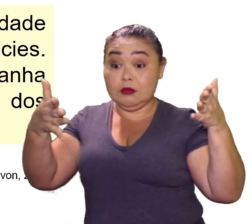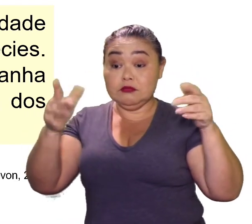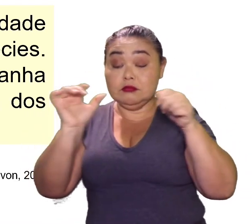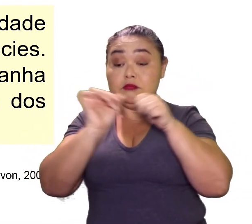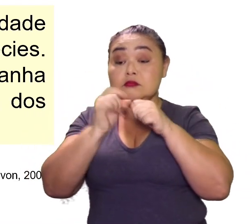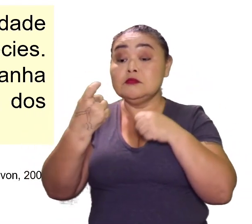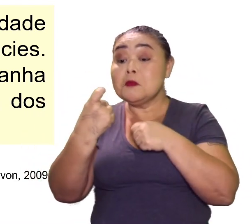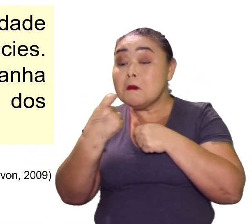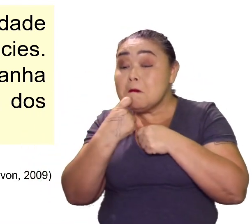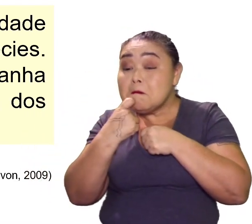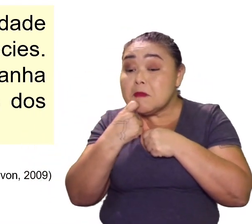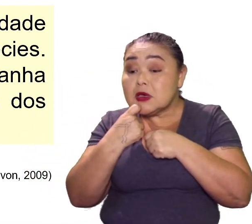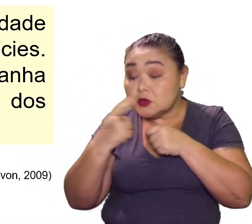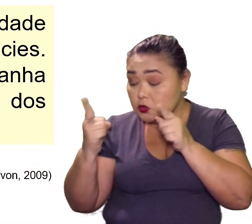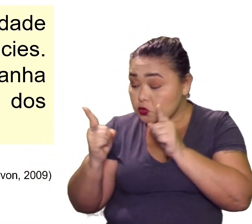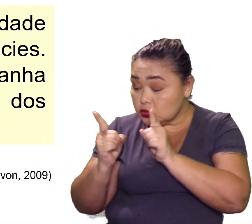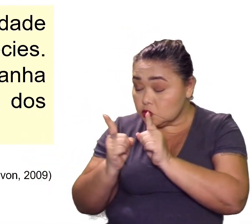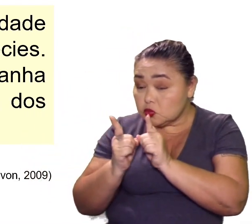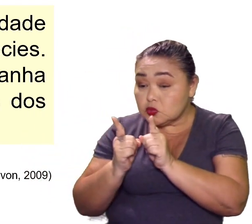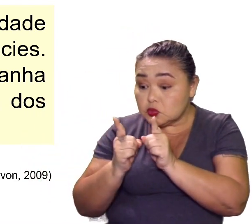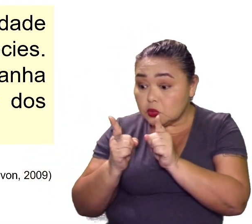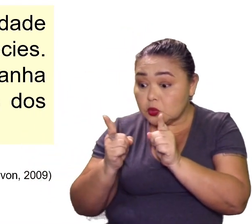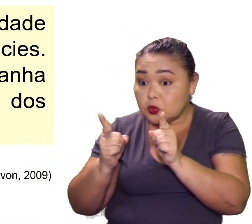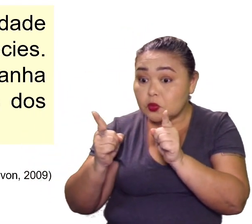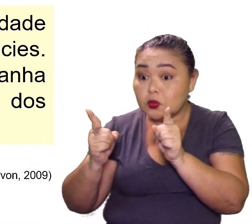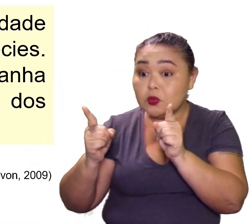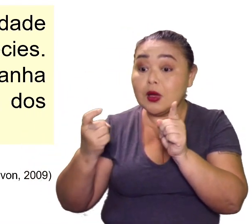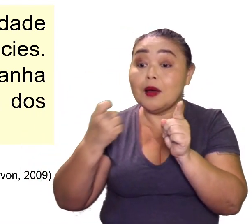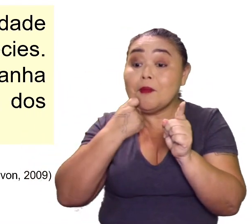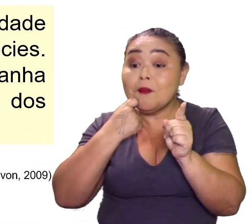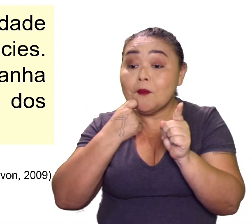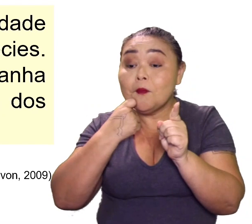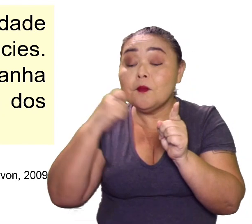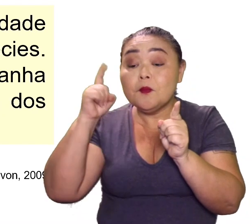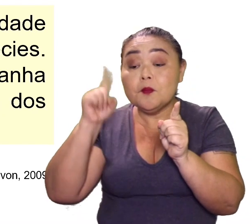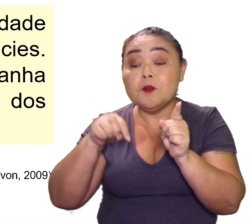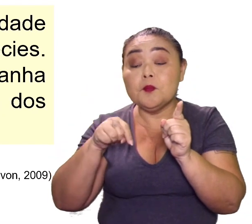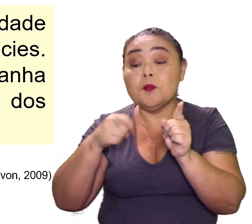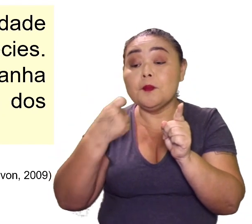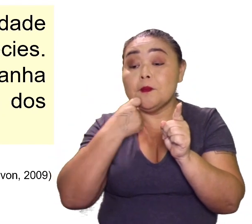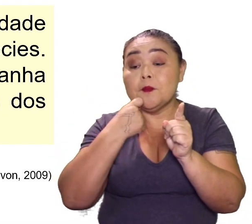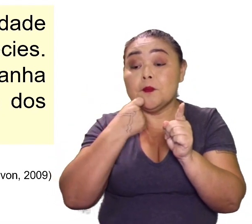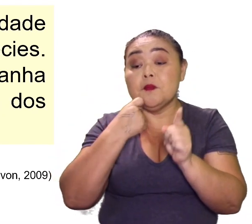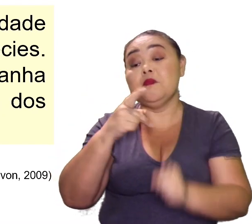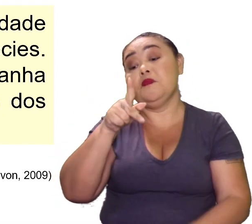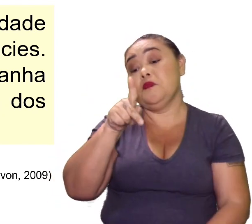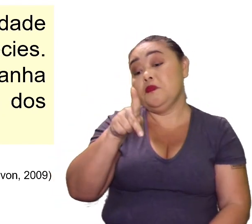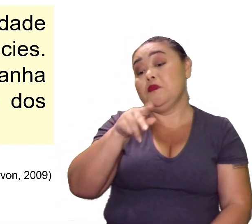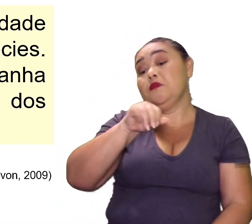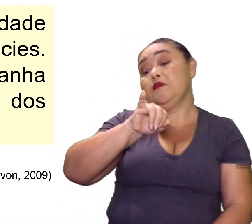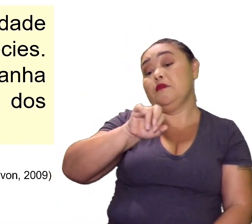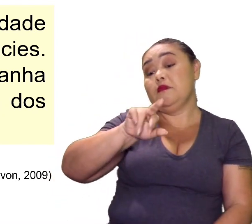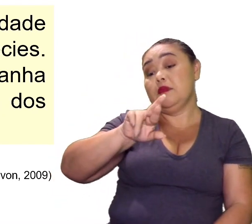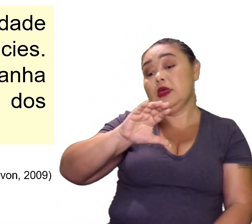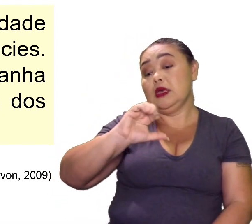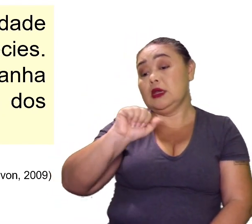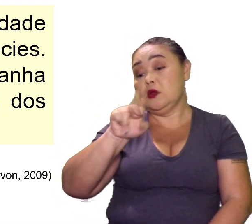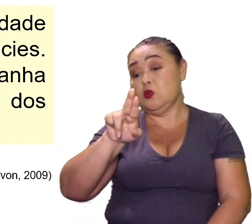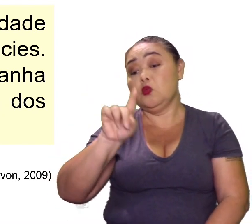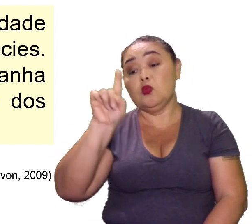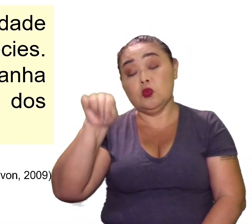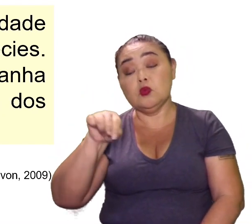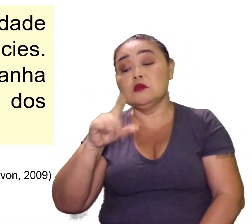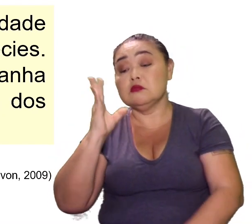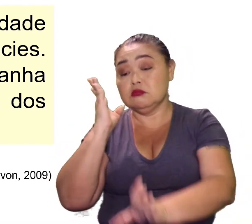peixes pequenos até peixes de grande porte, como é o caso do pirarucu, que é uma espécie também